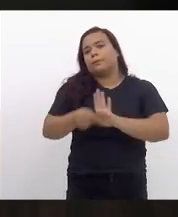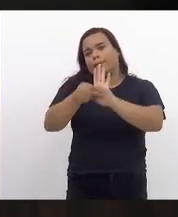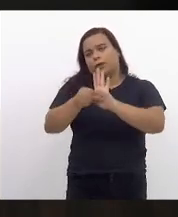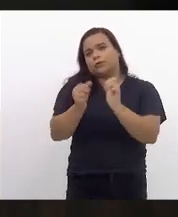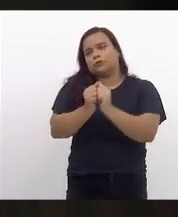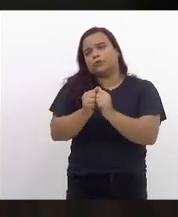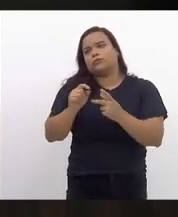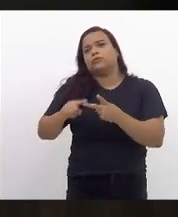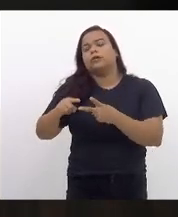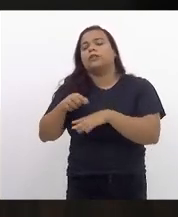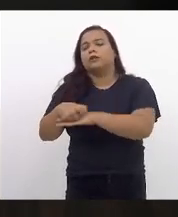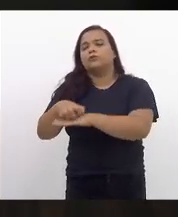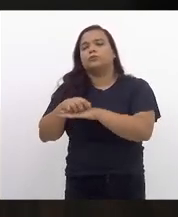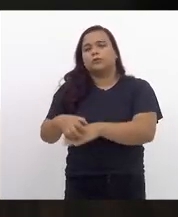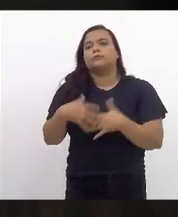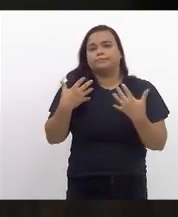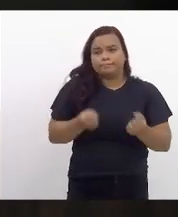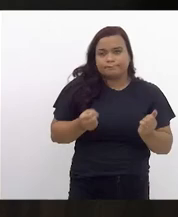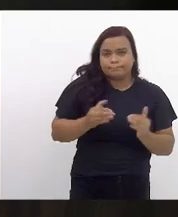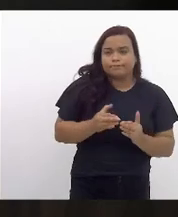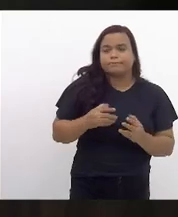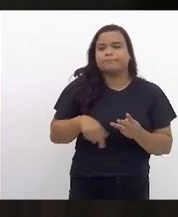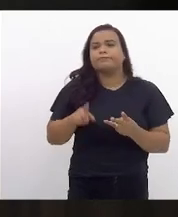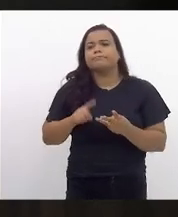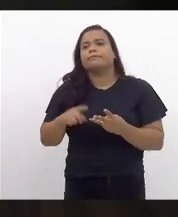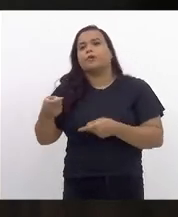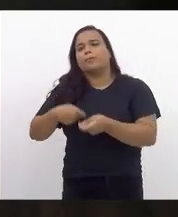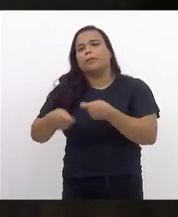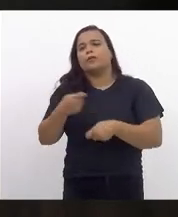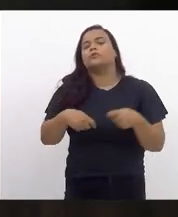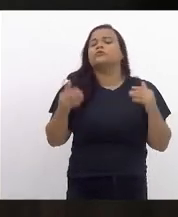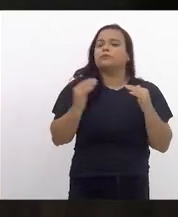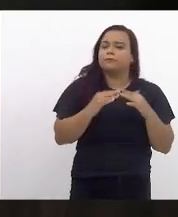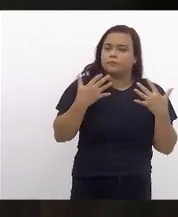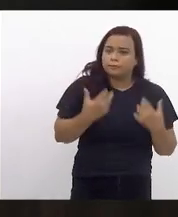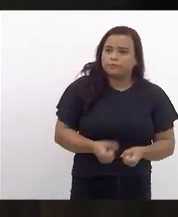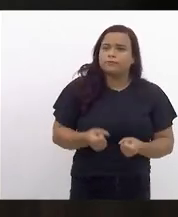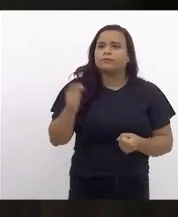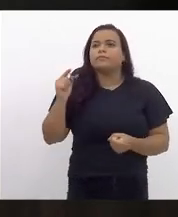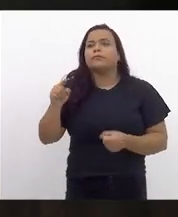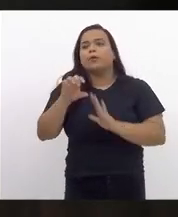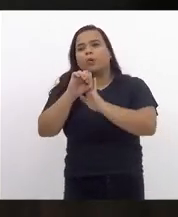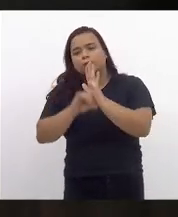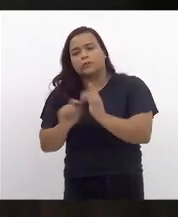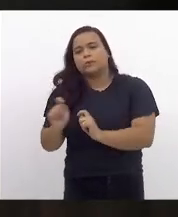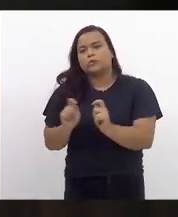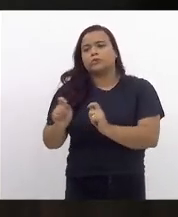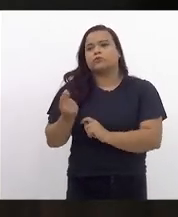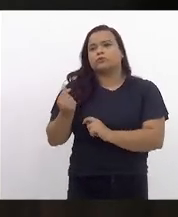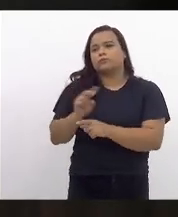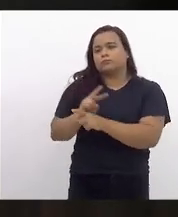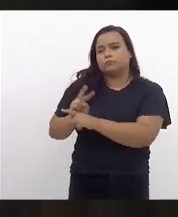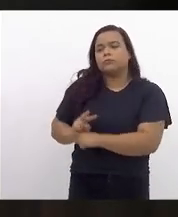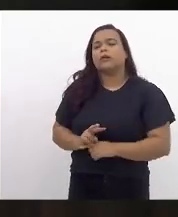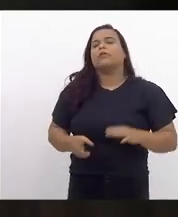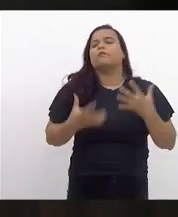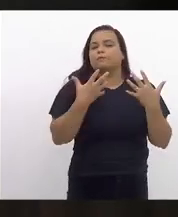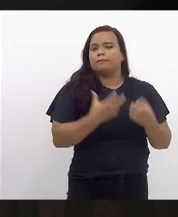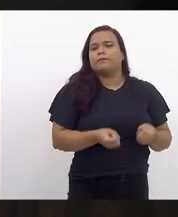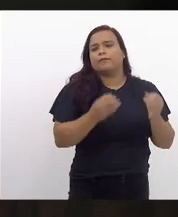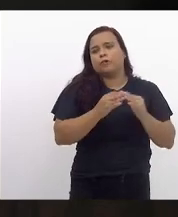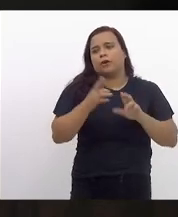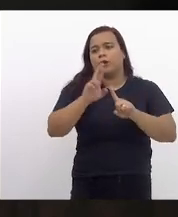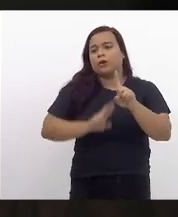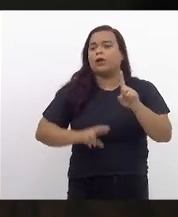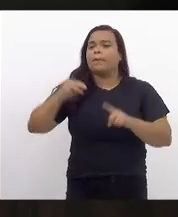comércio, favorável. De assuntos municipais e desenvolvimento regional, favorável. De orçamento, finanças, fiscalização financeira e controle, favorável. Relatores, deputados Márcio Pacheco,